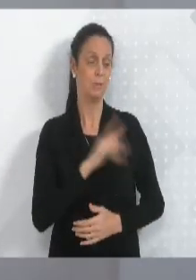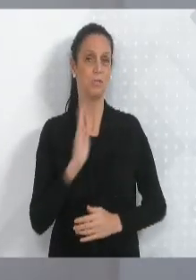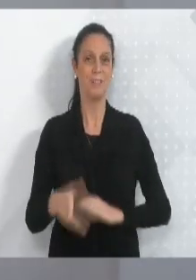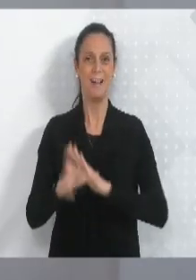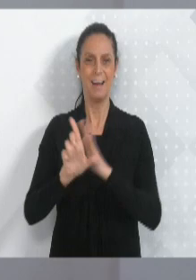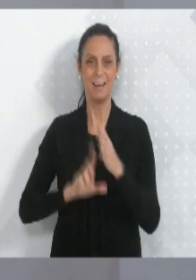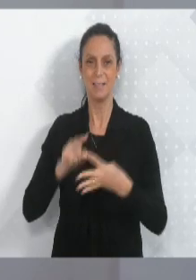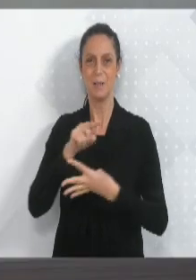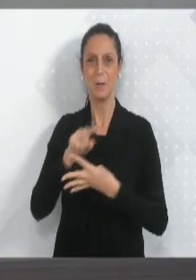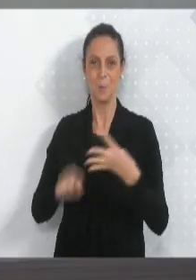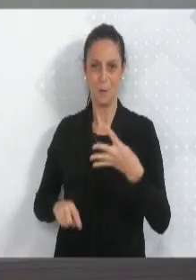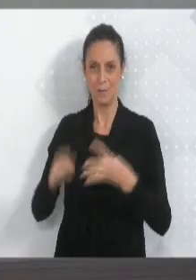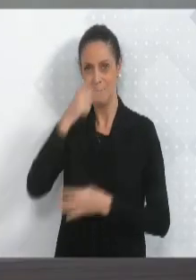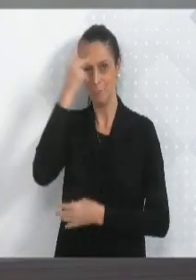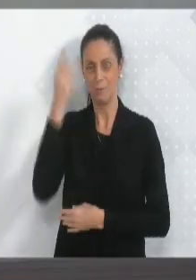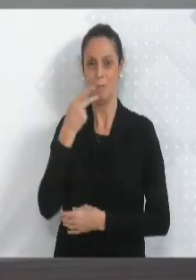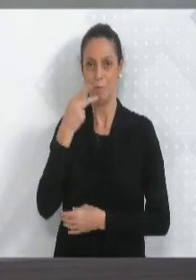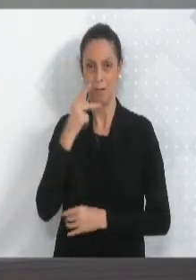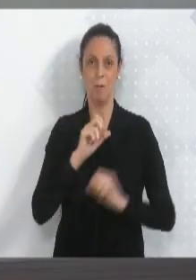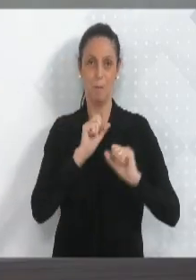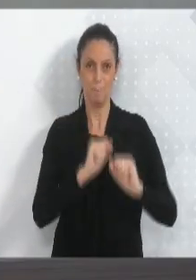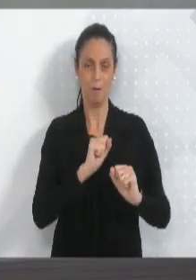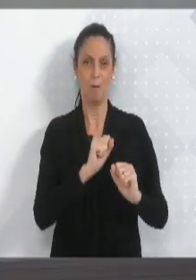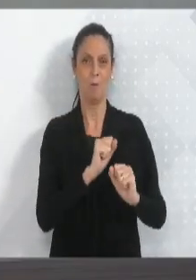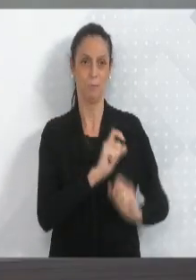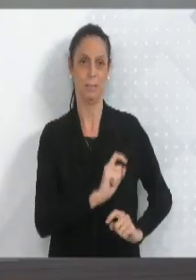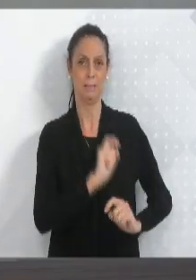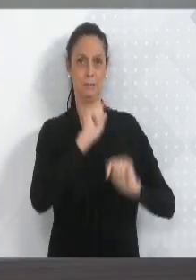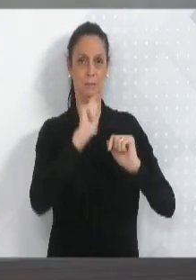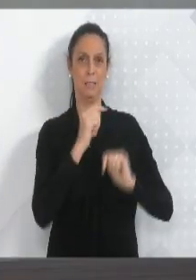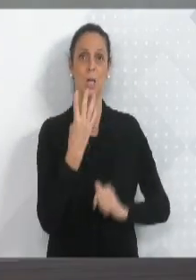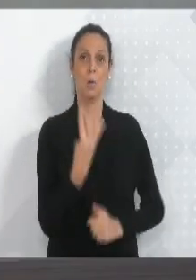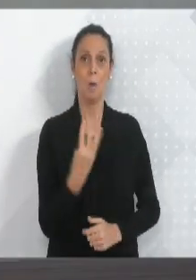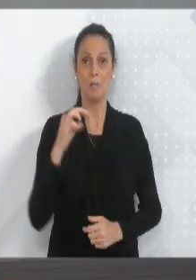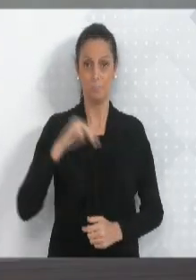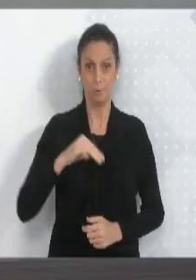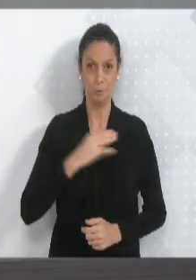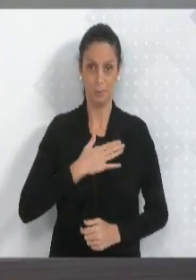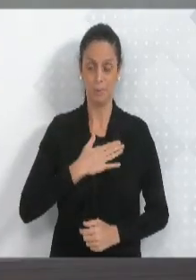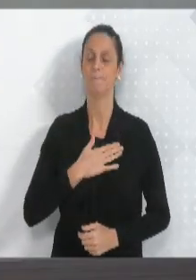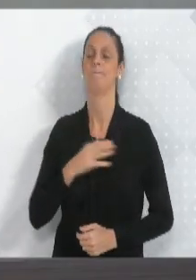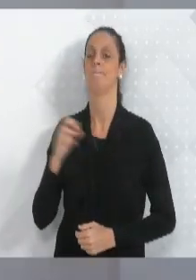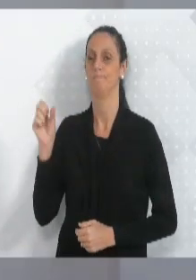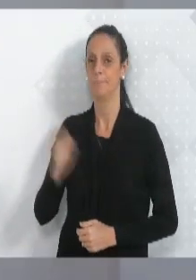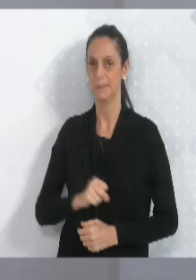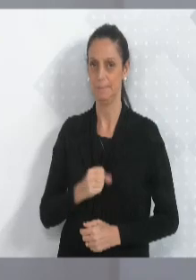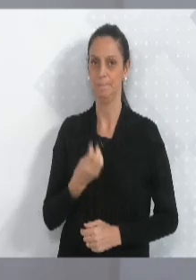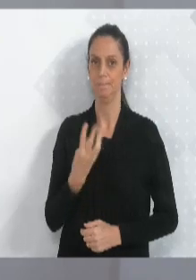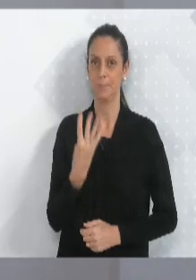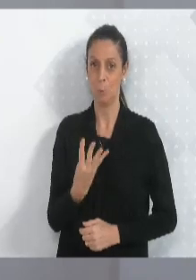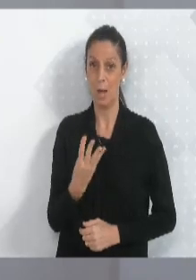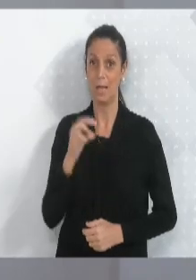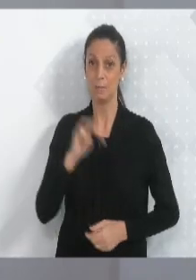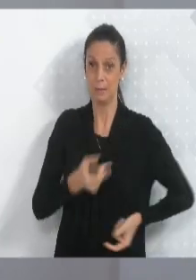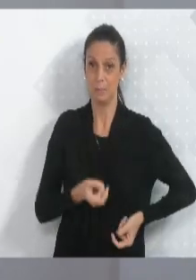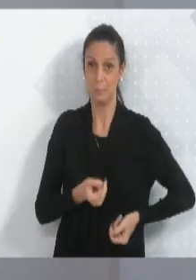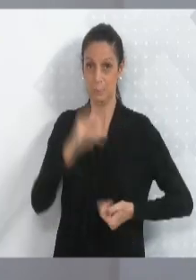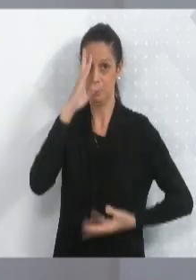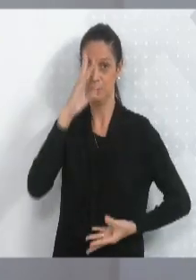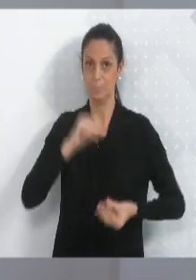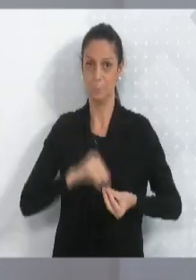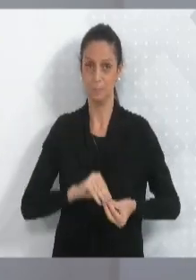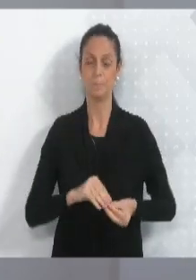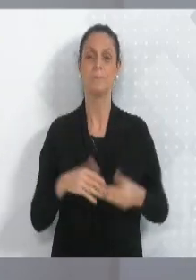quatro apartes, 4 minutos, por favor. Vereador Gilson, em virtude dos 4 à parte, 4 minutos para Vossa Excelência poder concluir. Senhores, eu quero